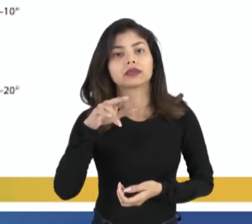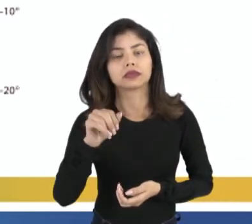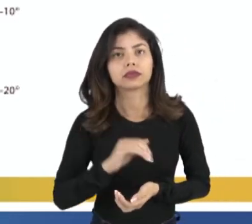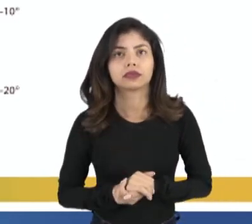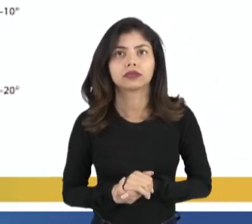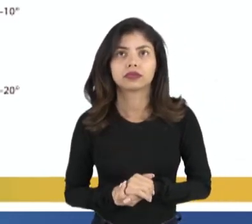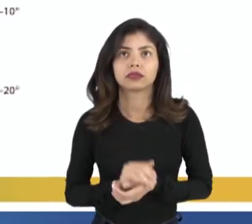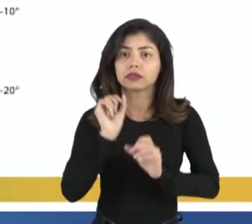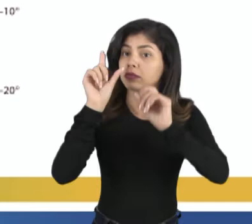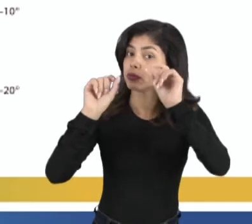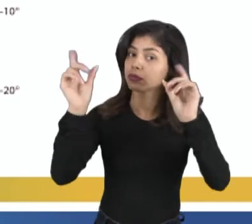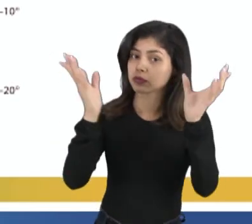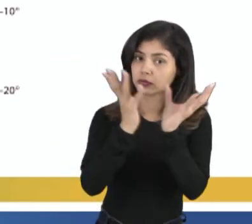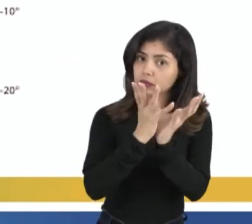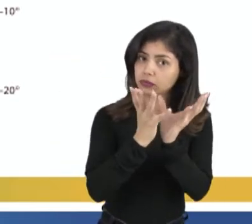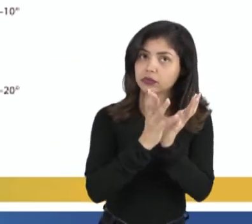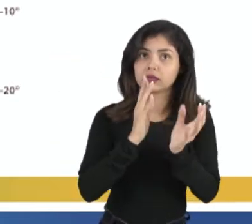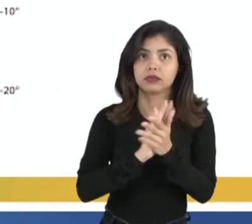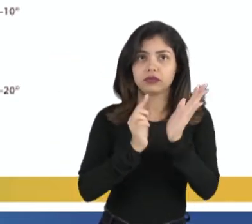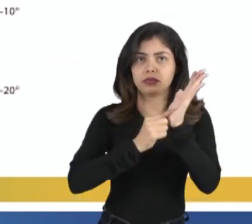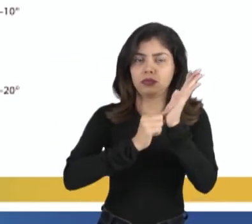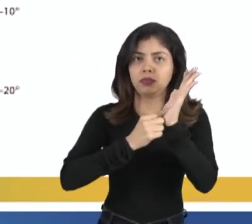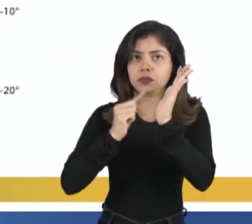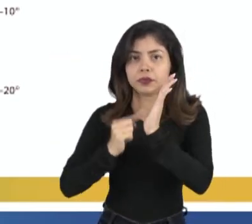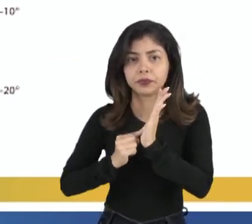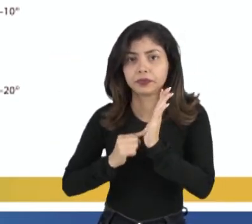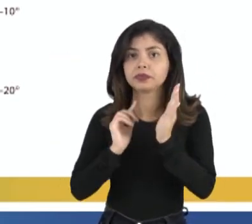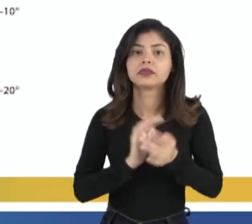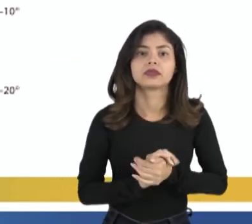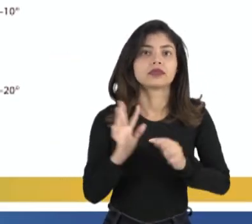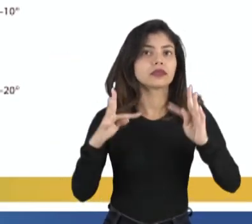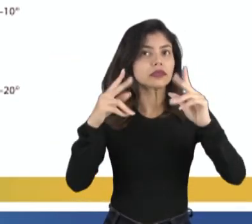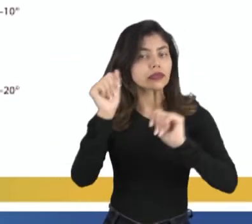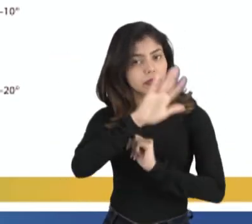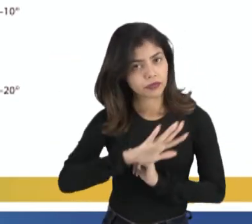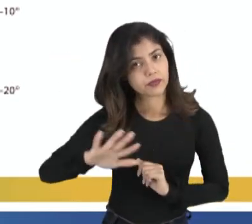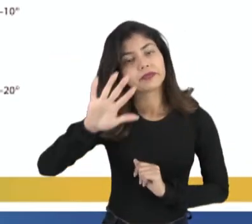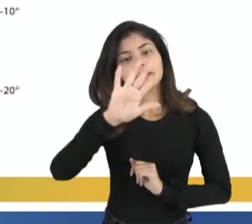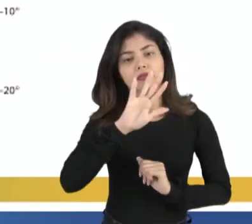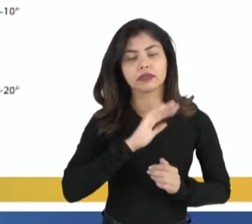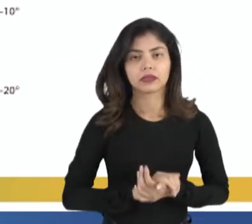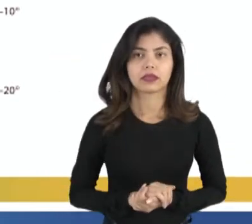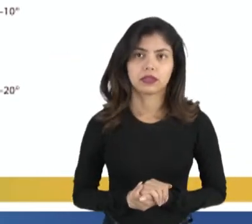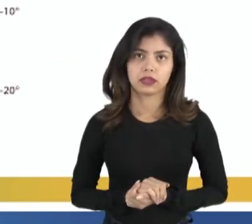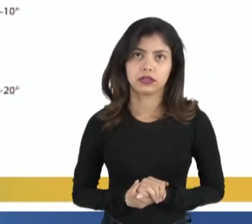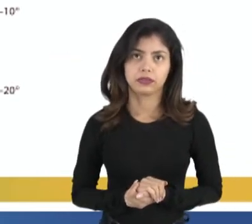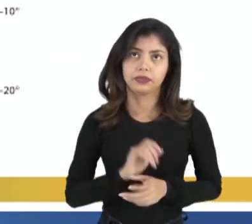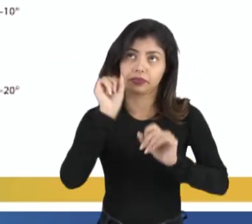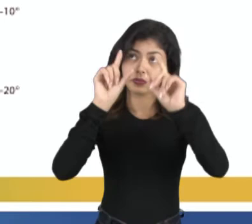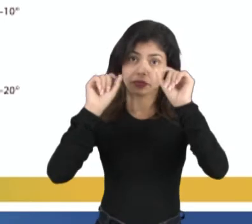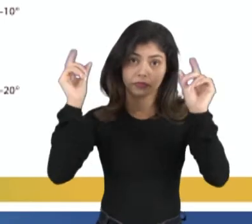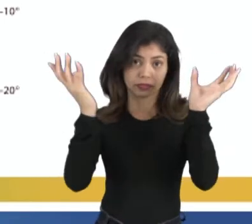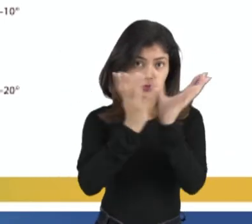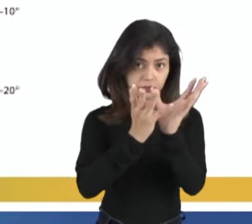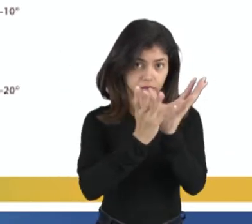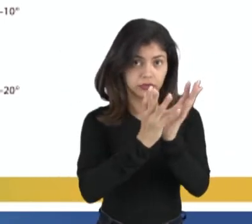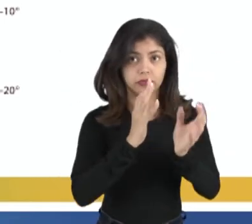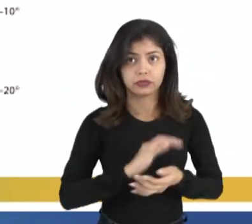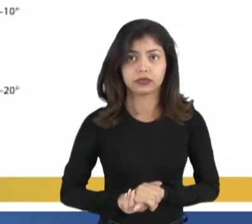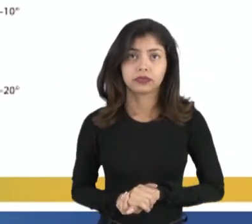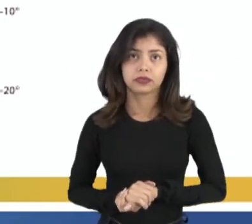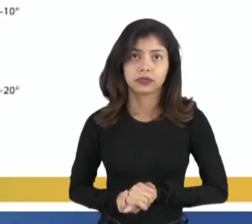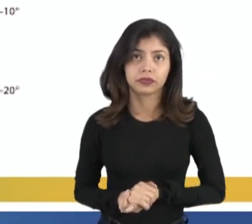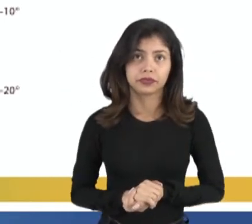é a Constelação de Órion e aqui em todas aqueles pontinhos pretos que estão englobando ali a Constelação de